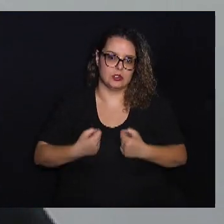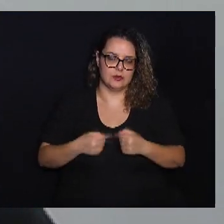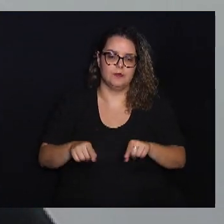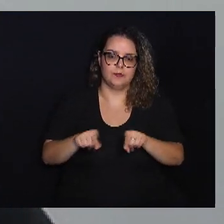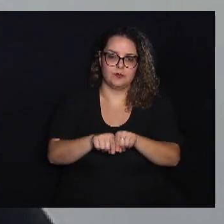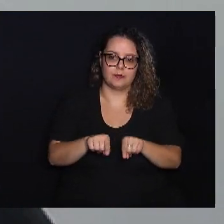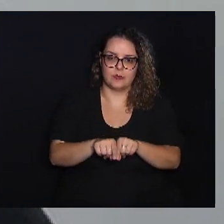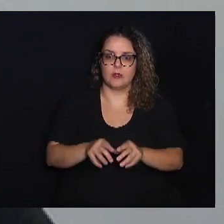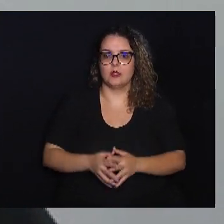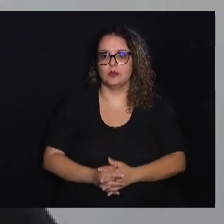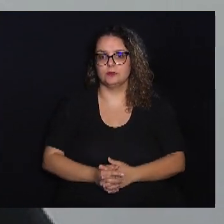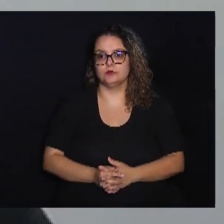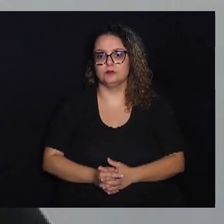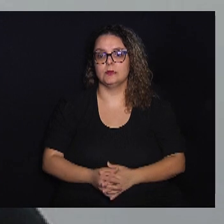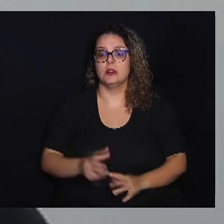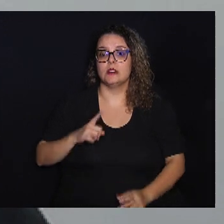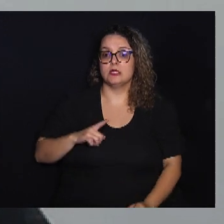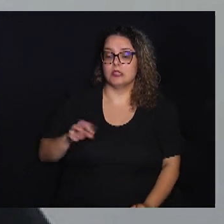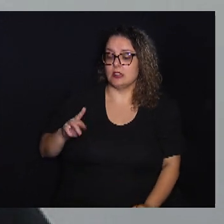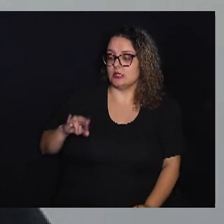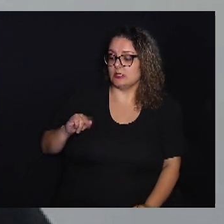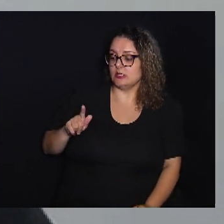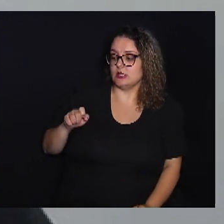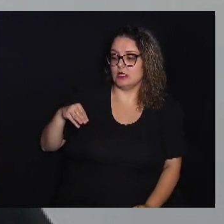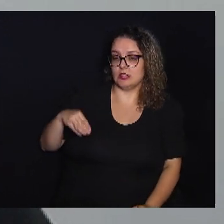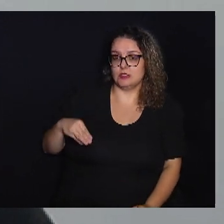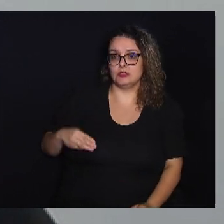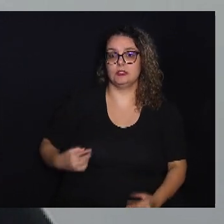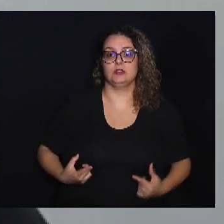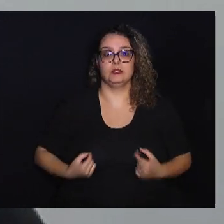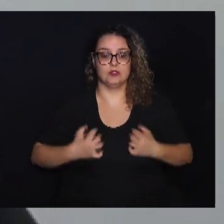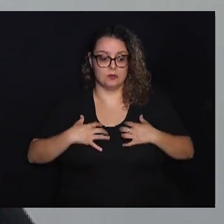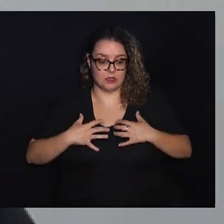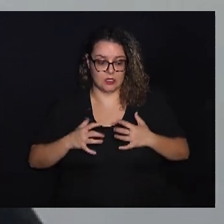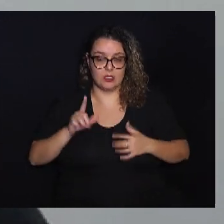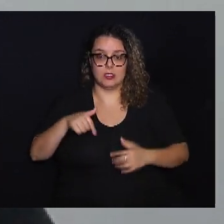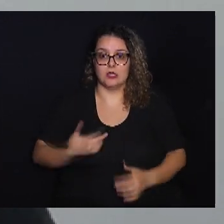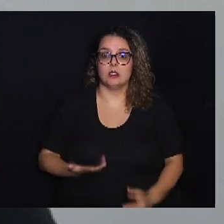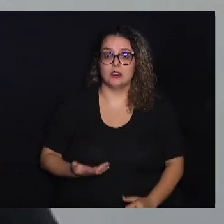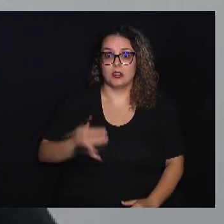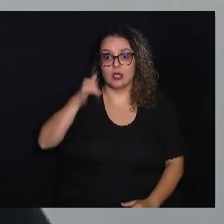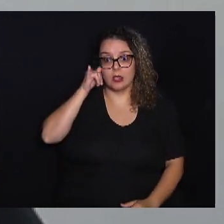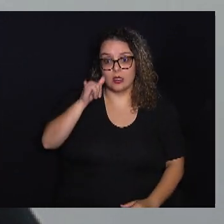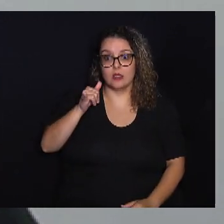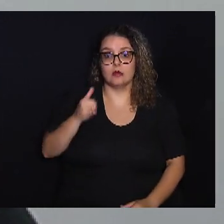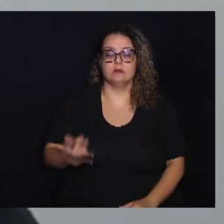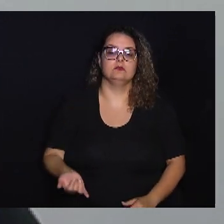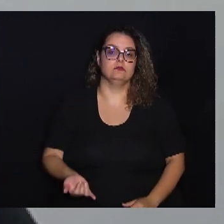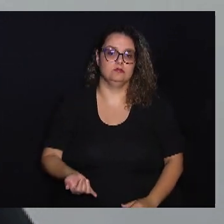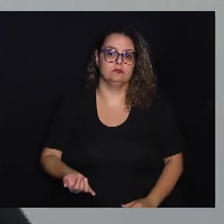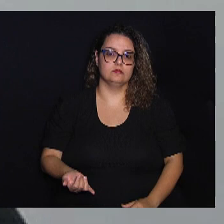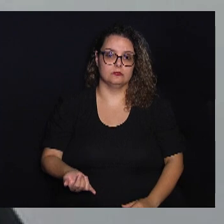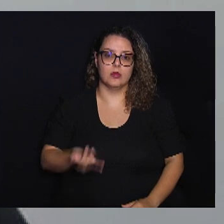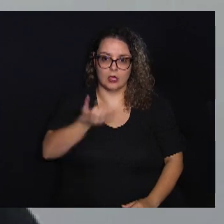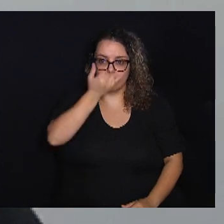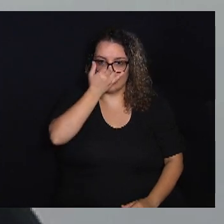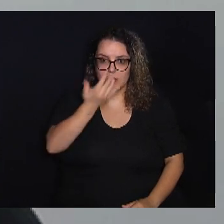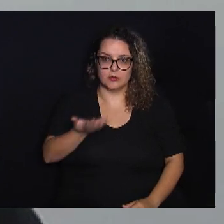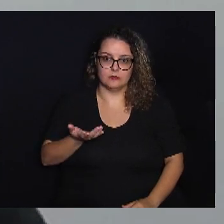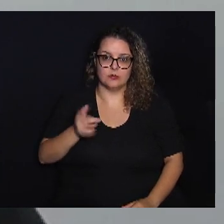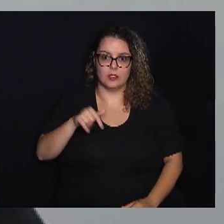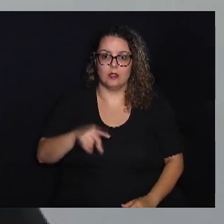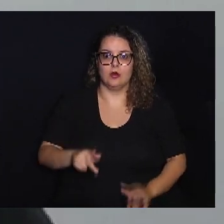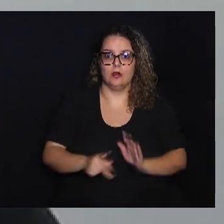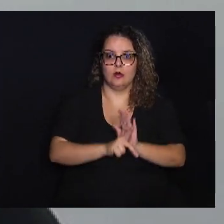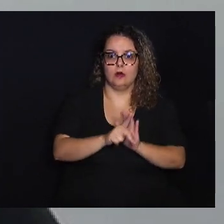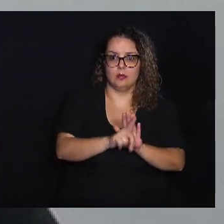né, na Câmara dos Deputados, e ele institui a realização de tomografia de baixa dose, né? Como